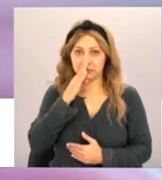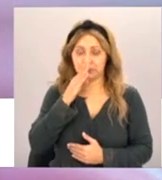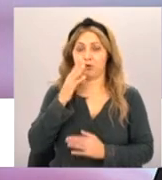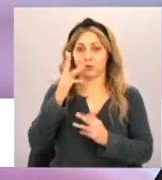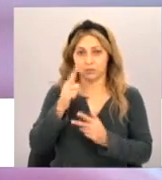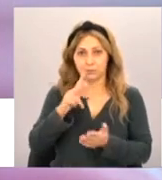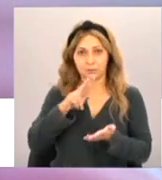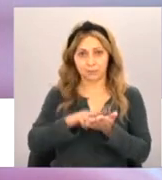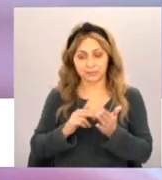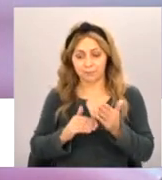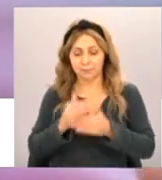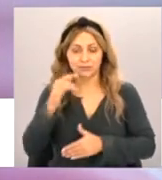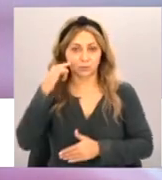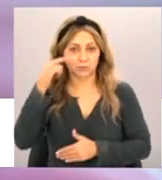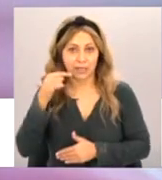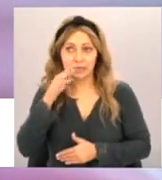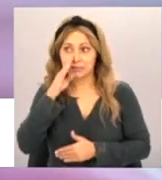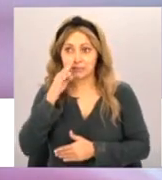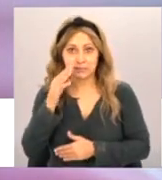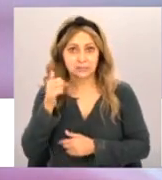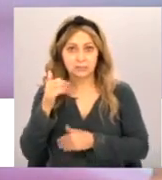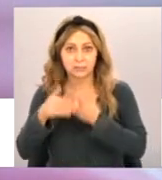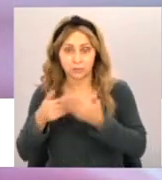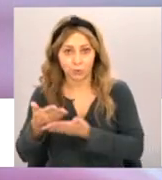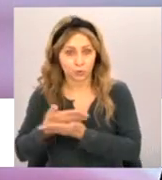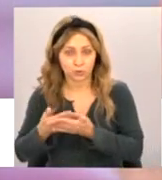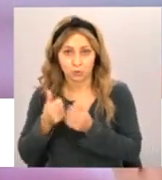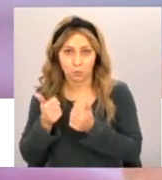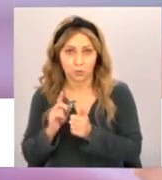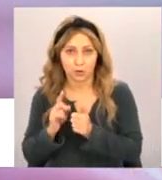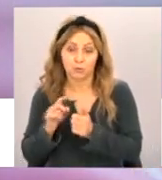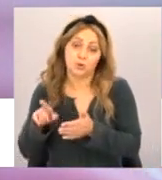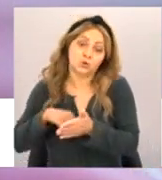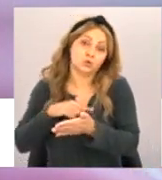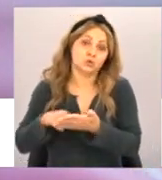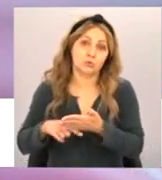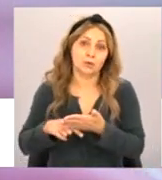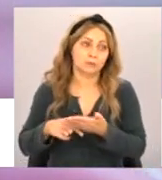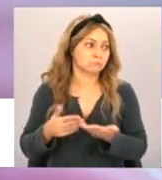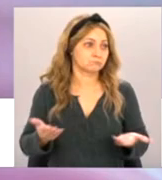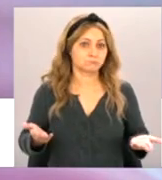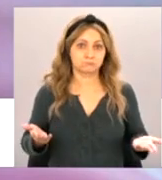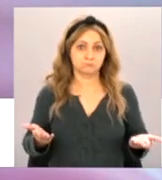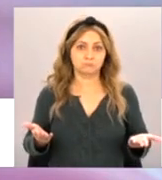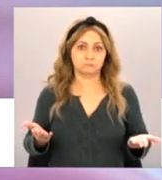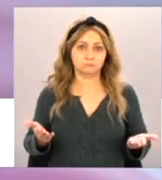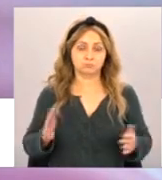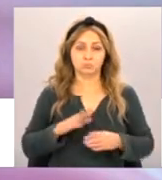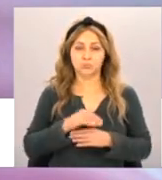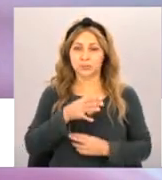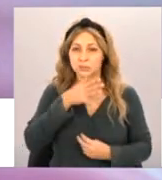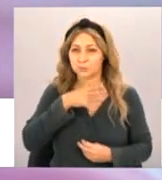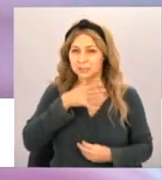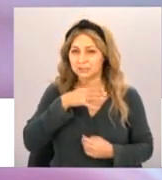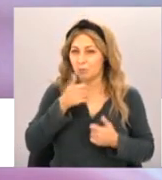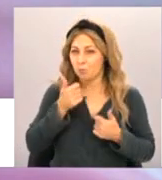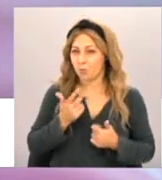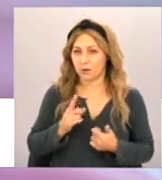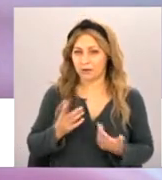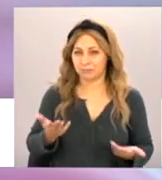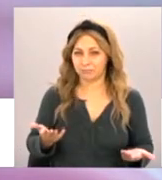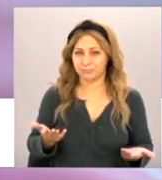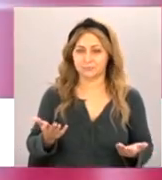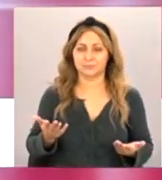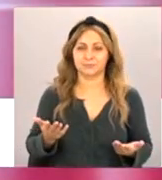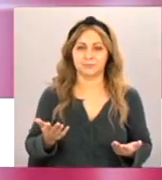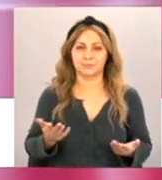não deve certo para chumbar orçamento na votação final Global isso acho que nunca ninguém me atendeu e acho que não é um bom argumento não é uma boa explicação para isso é